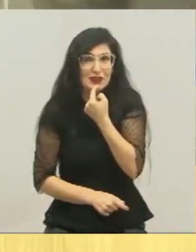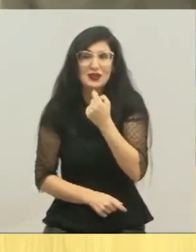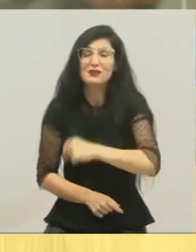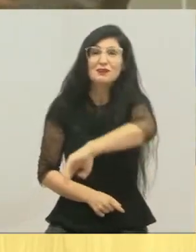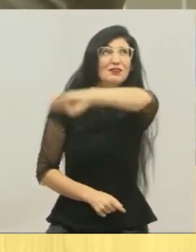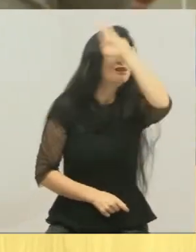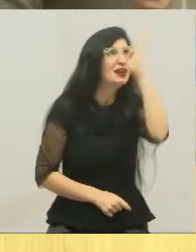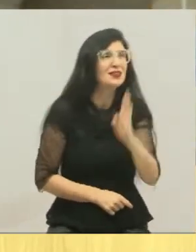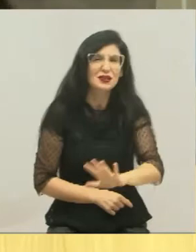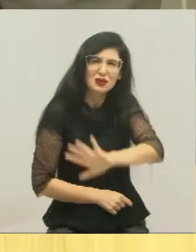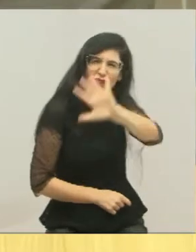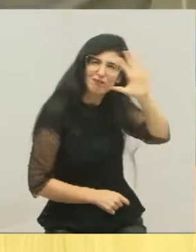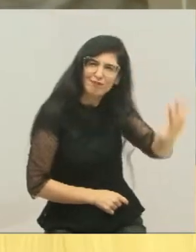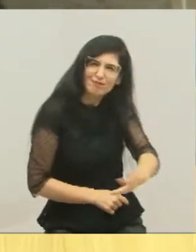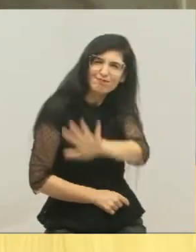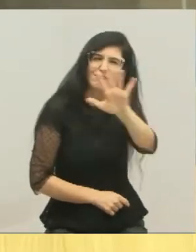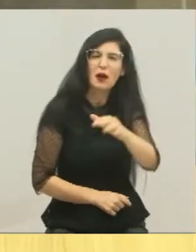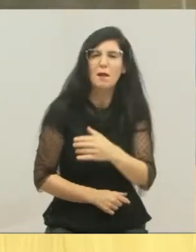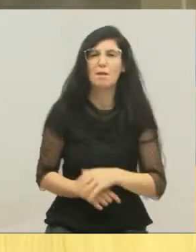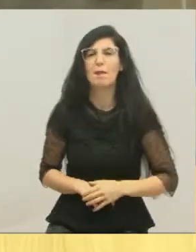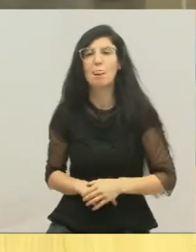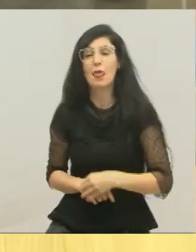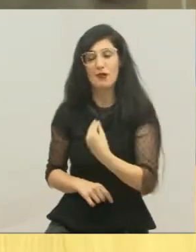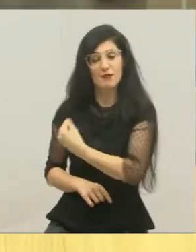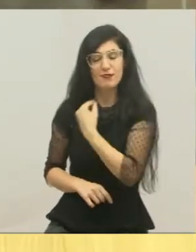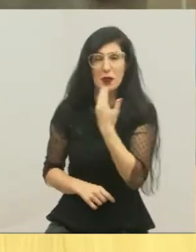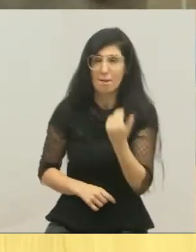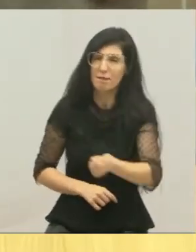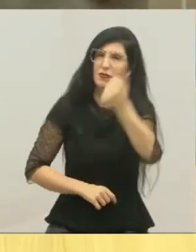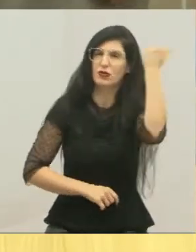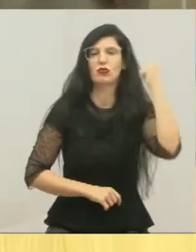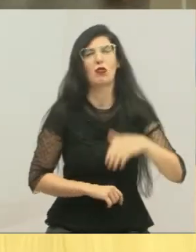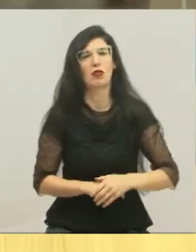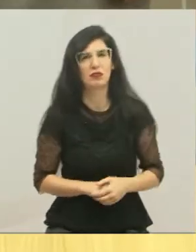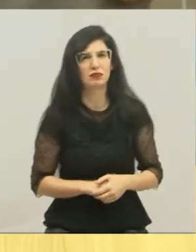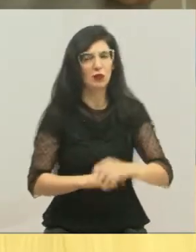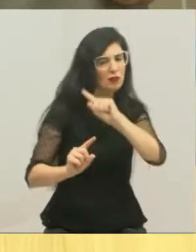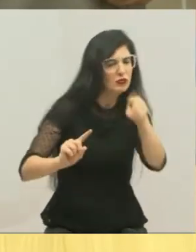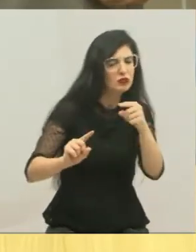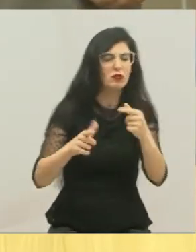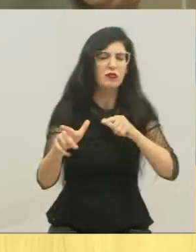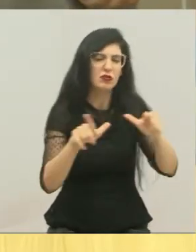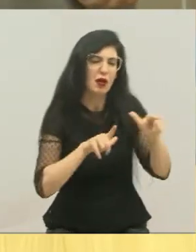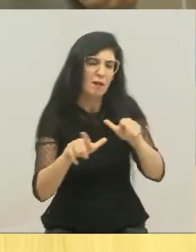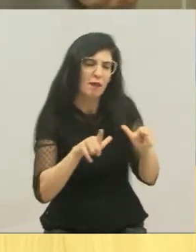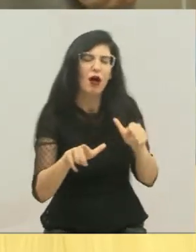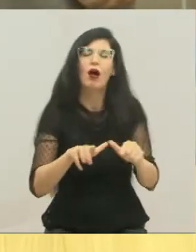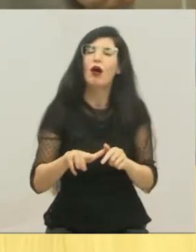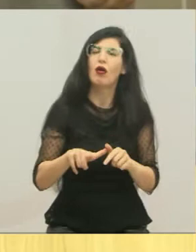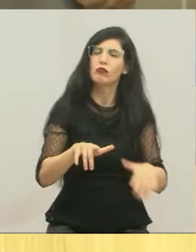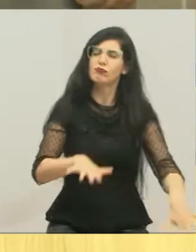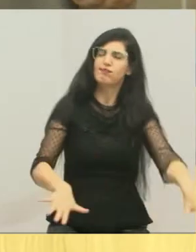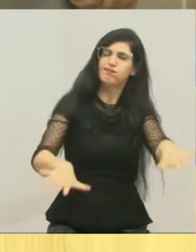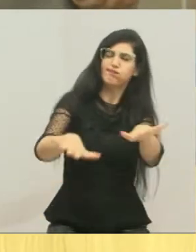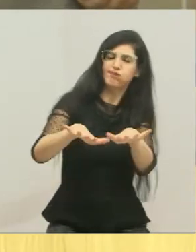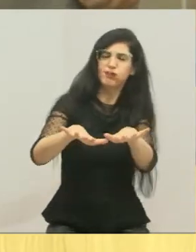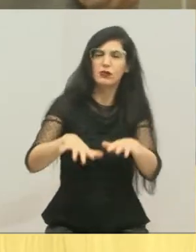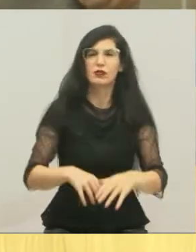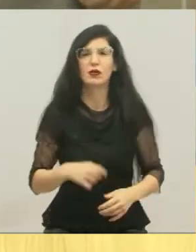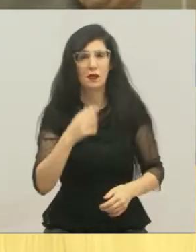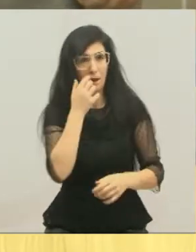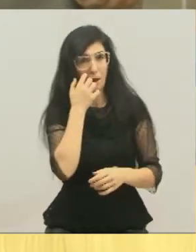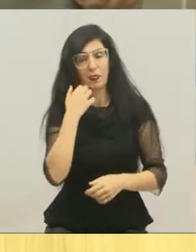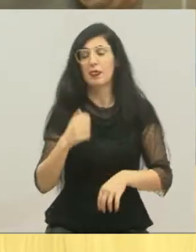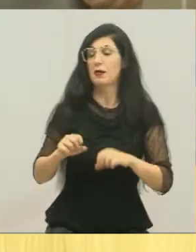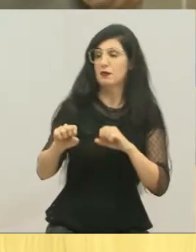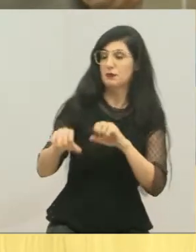melhores condições de vida, trabalho, educação, saúde, dignidade e cidadania,